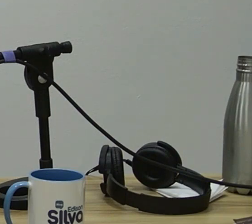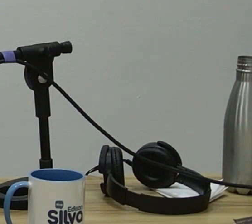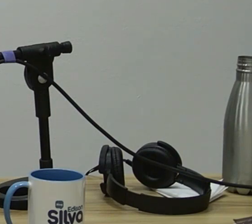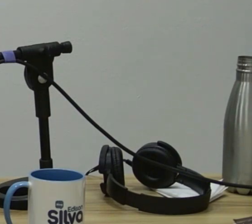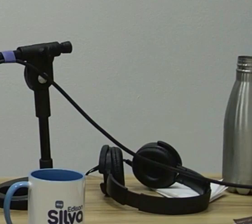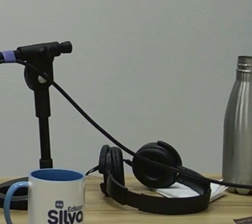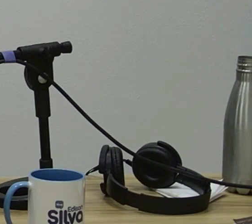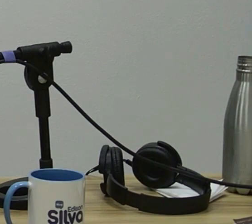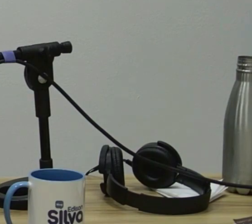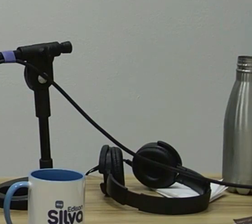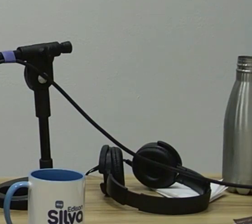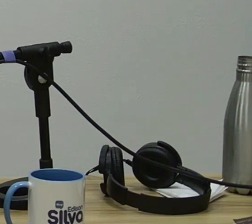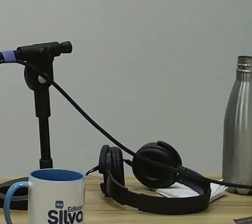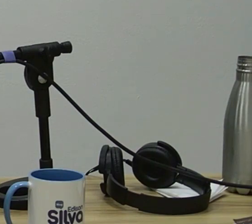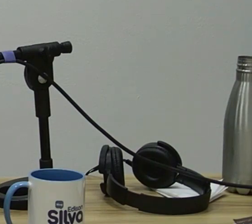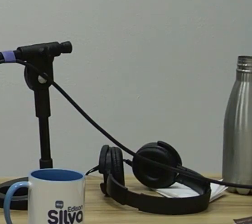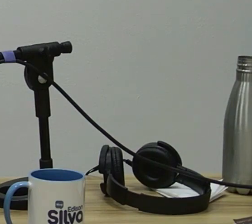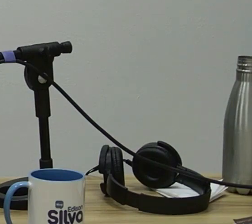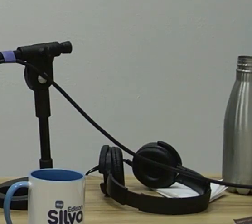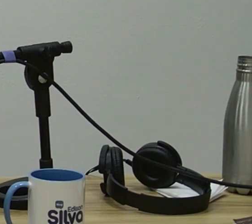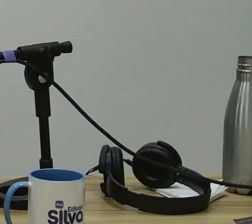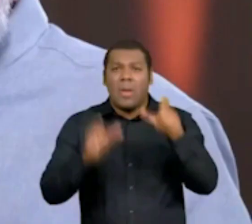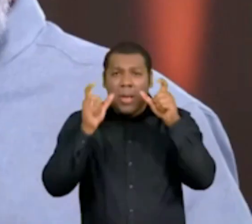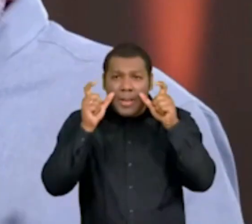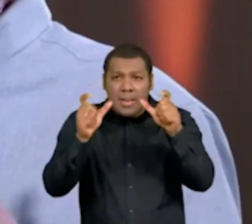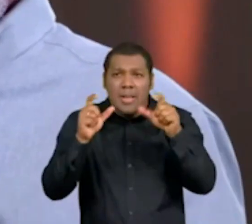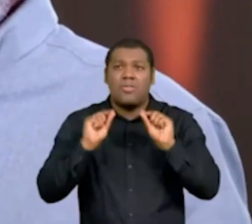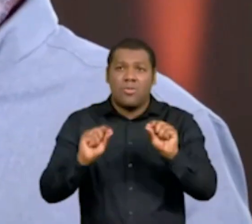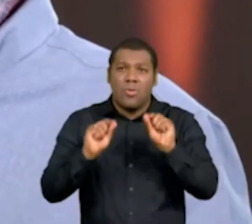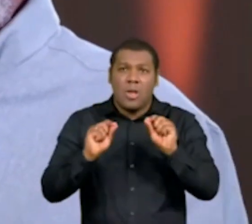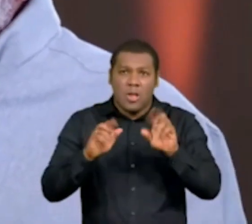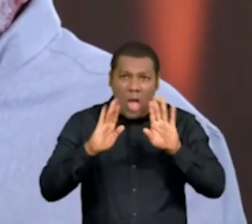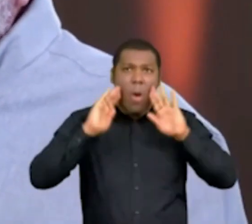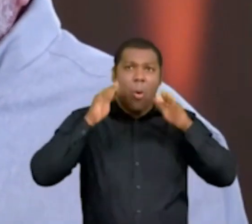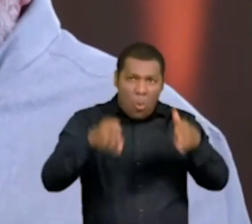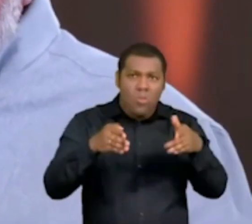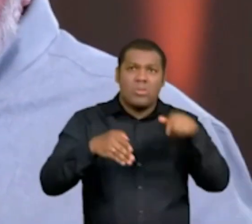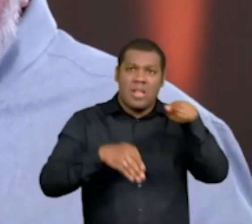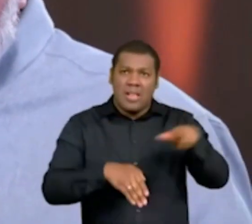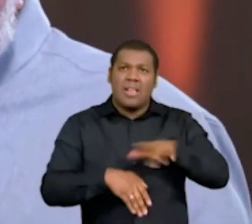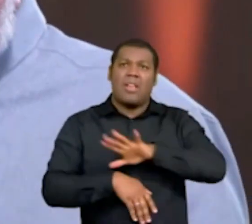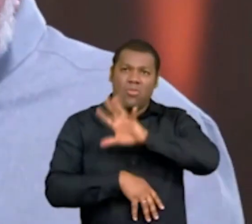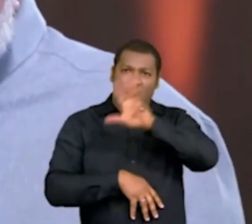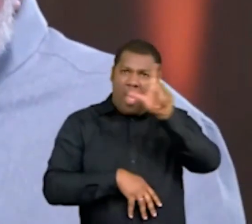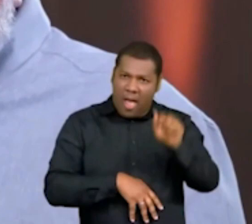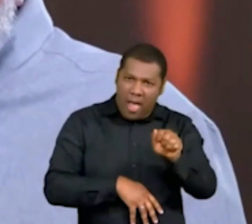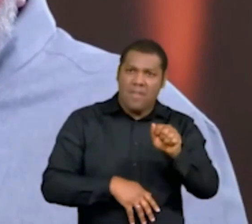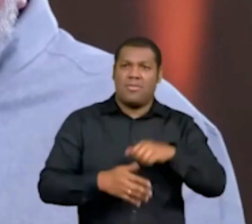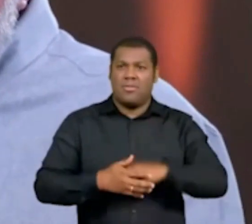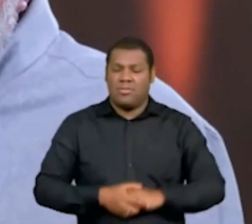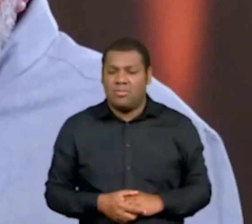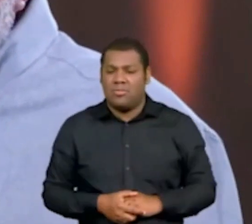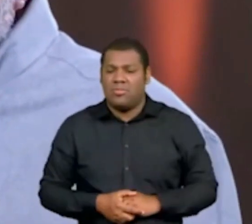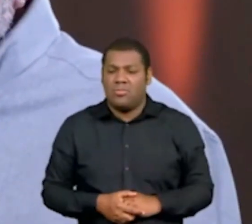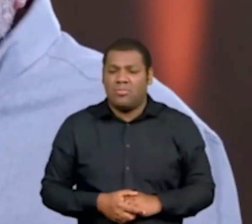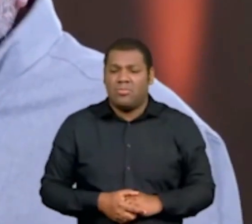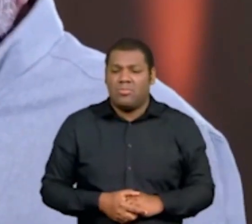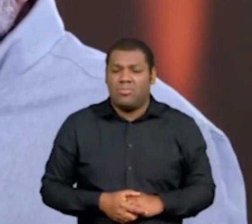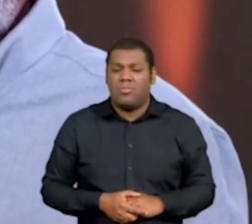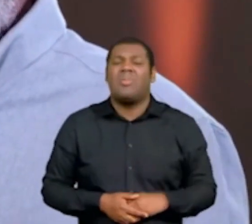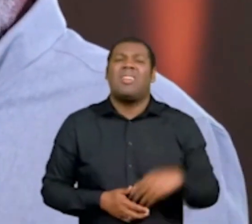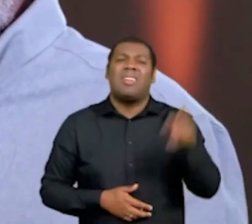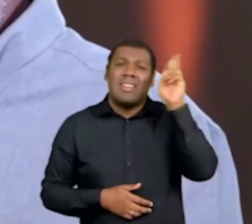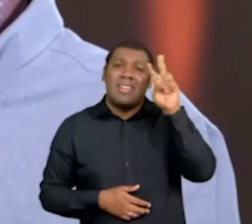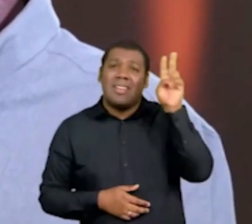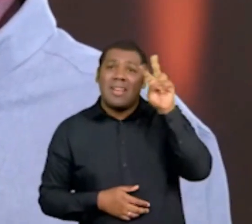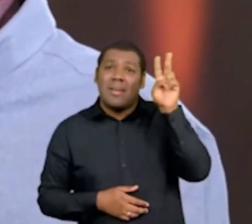da live do presidente Lula. Agora, veja, o que é que nós fizemos aqui? Você está lembrado que durante a campanha eu